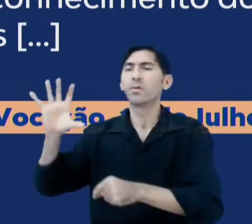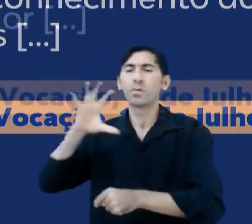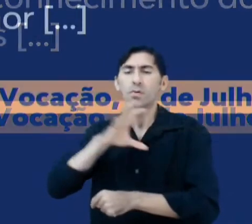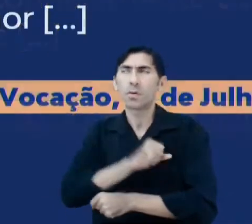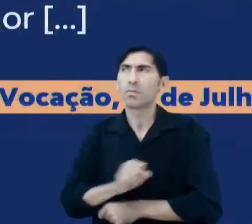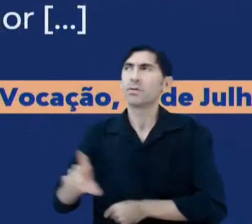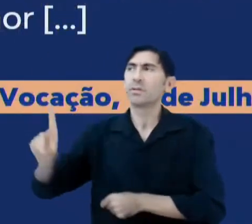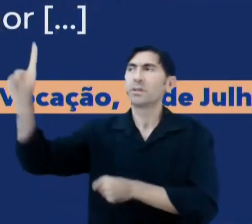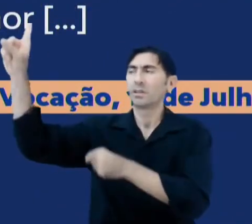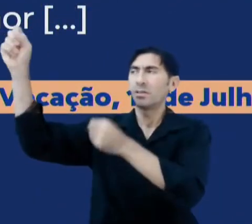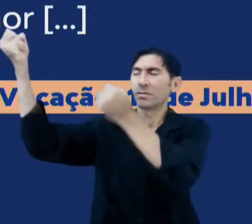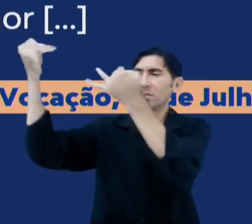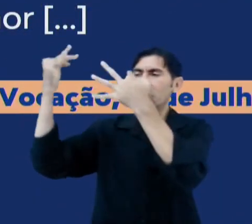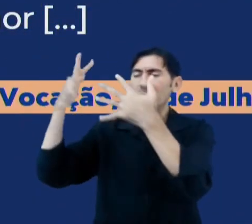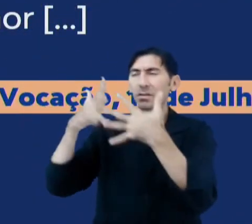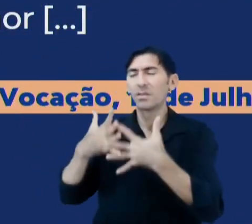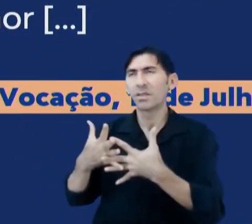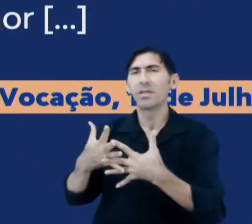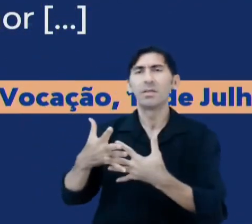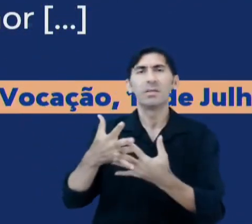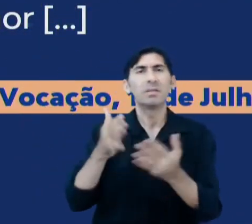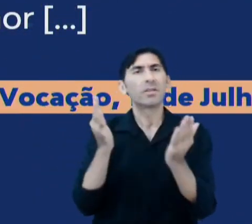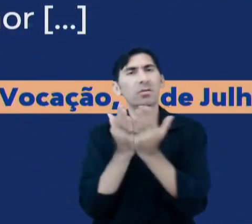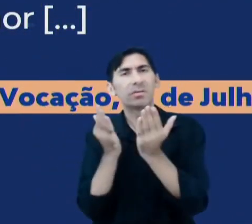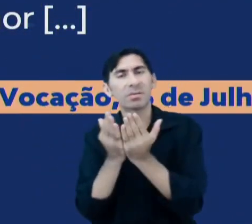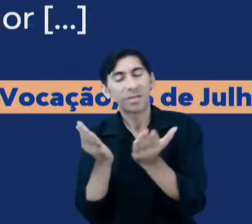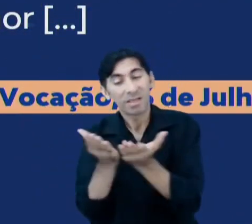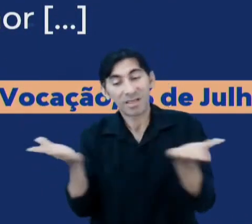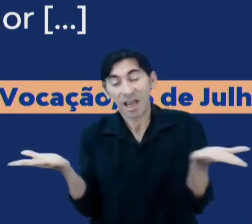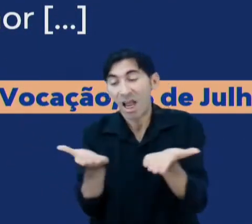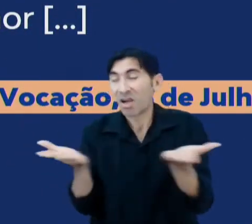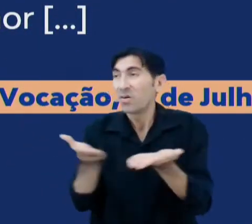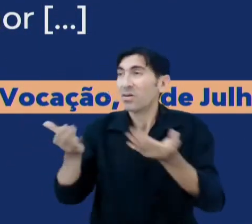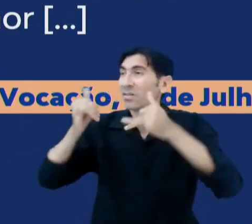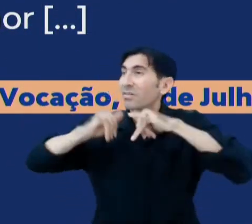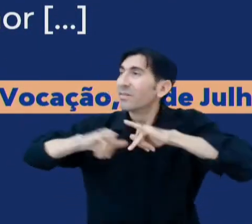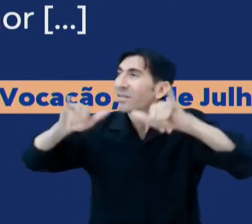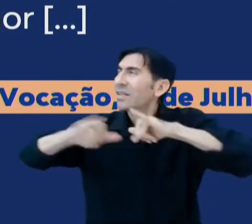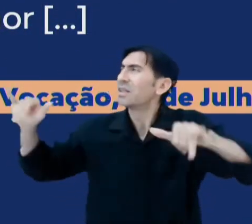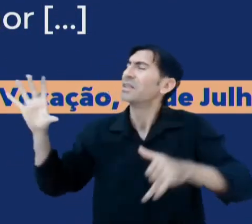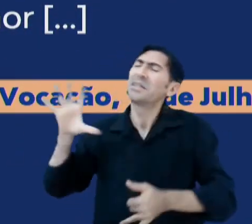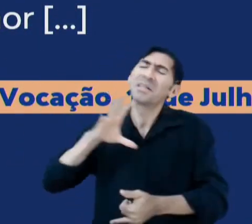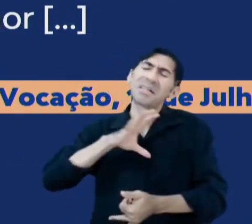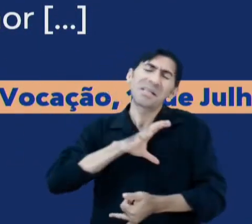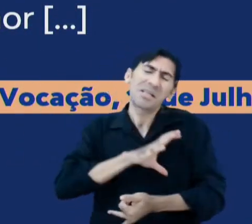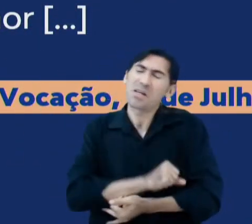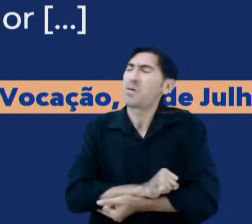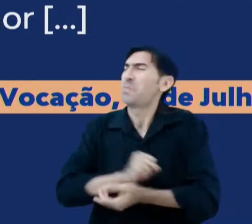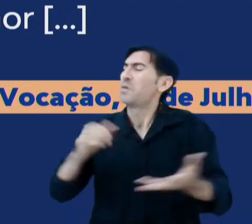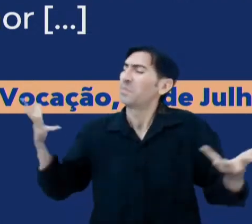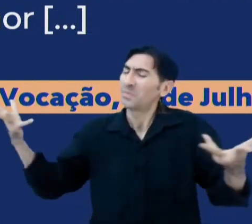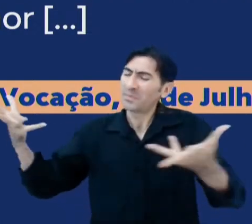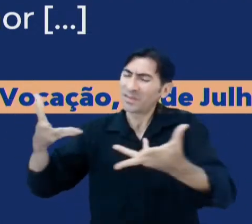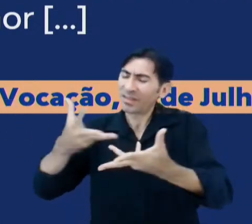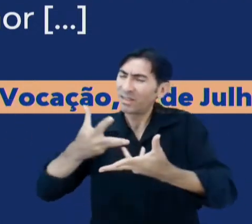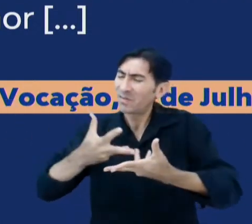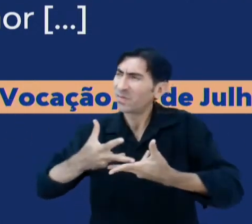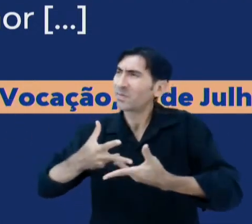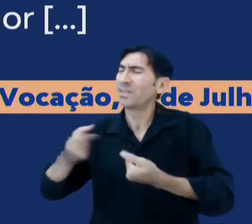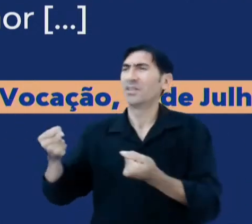exclama: ó, que amor, que condescendência! Apoderando-se das ricas promessas pela